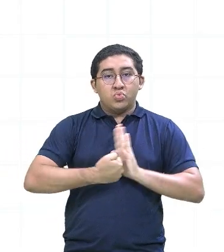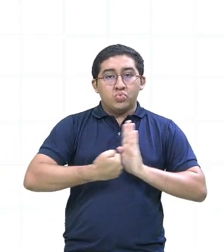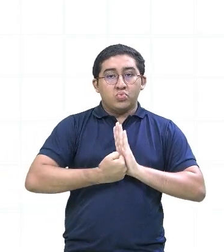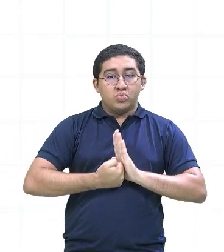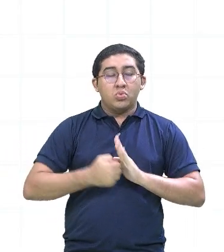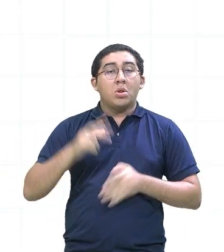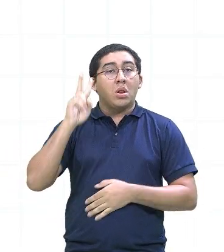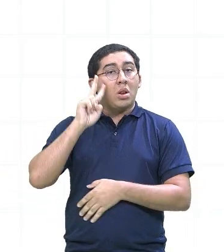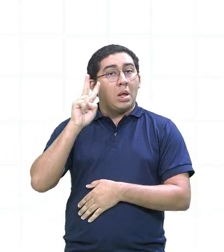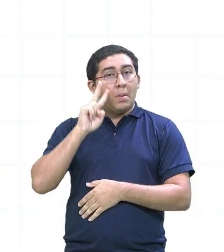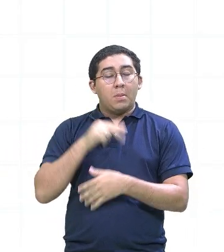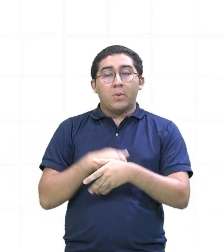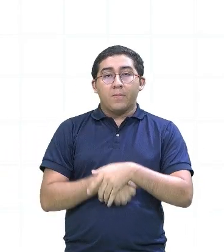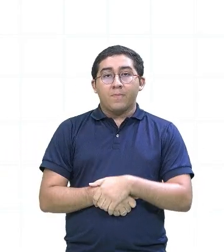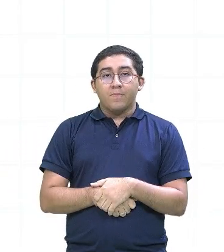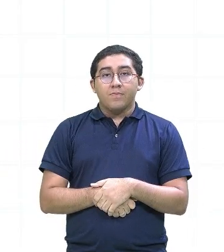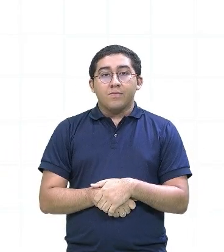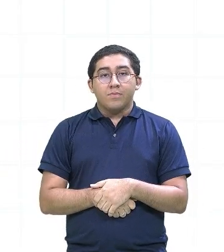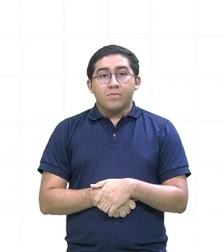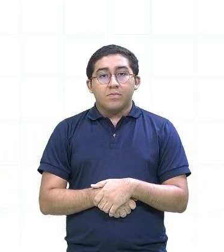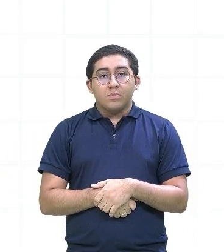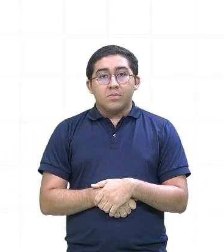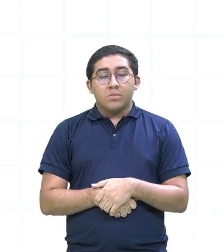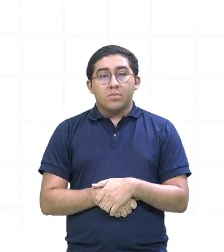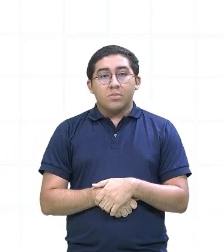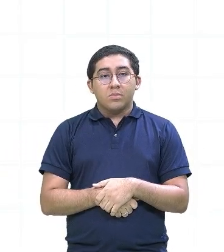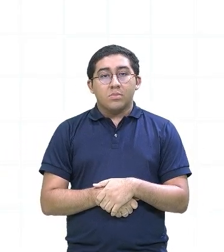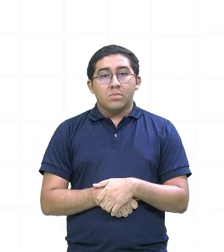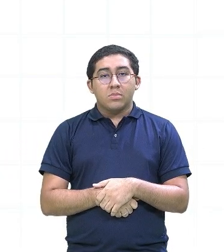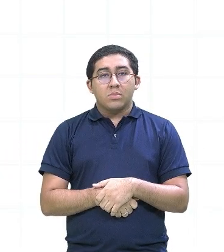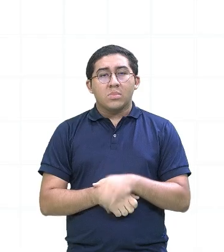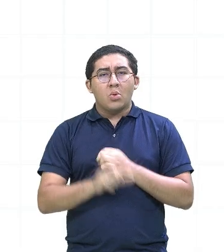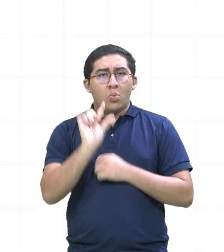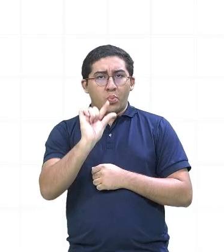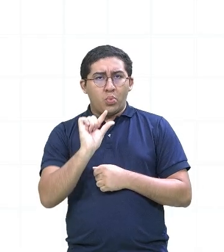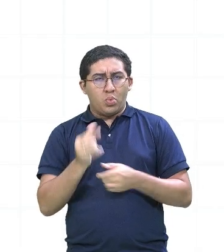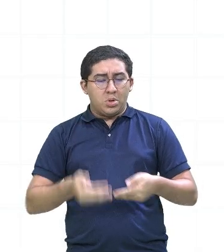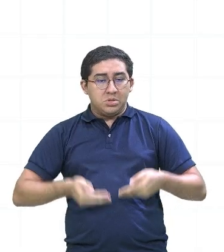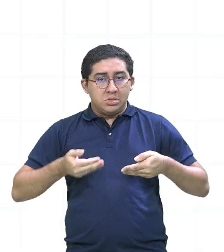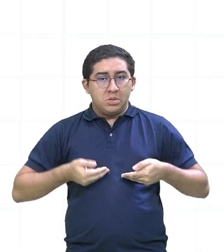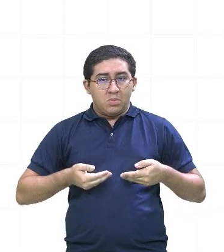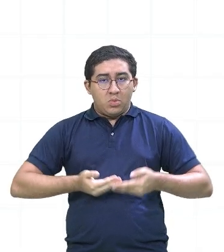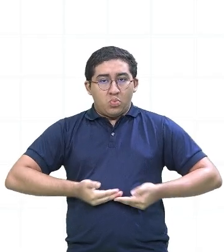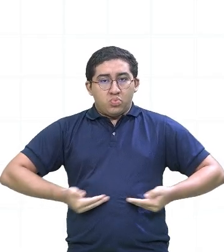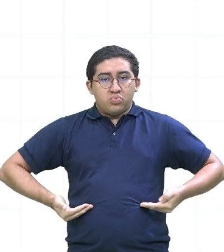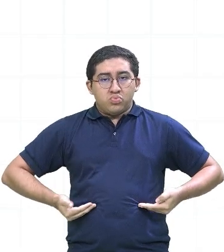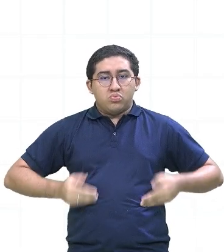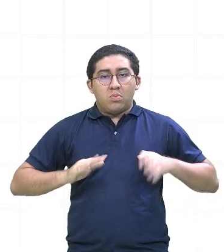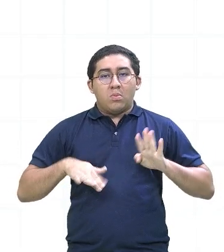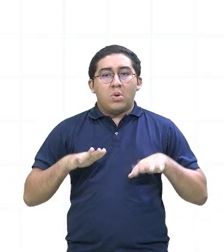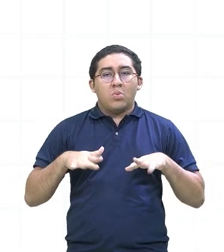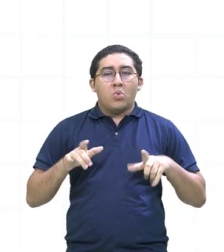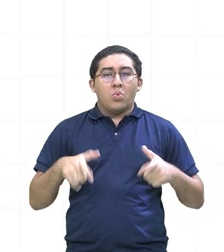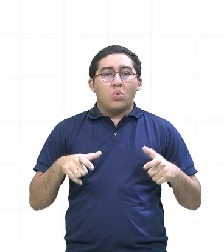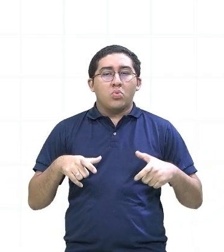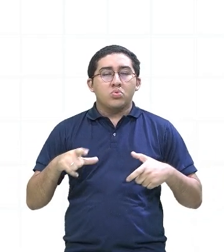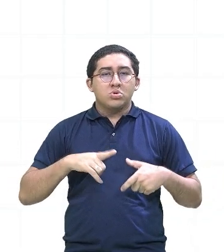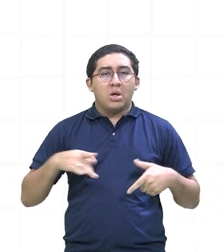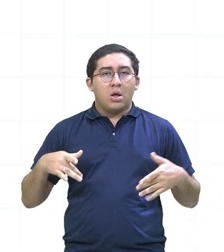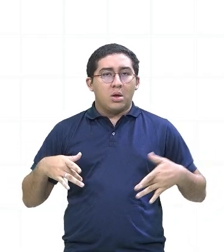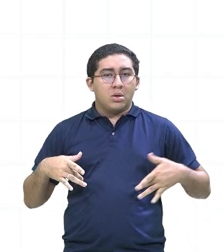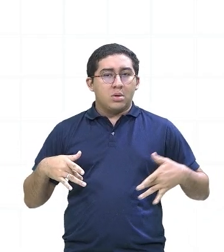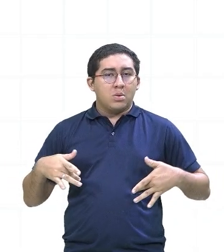é uma região um pouco mais acima, levemente acima da cintura, mais ou menos na região ali do fígado,